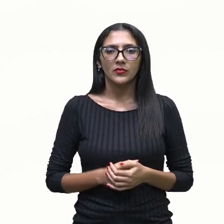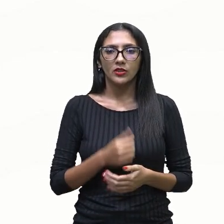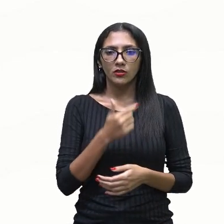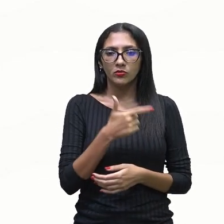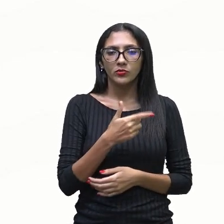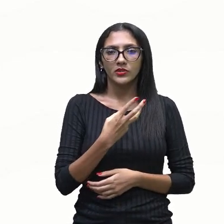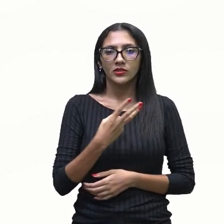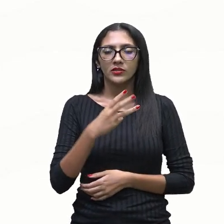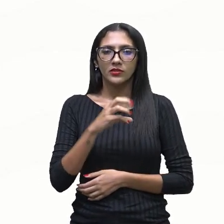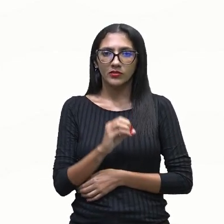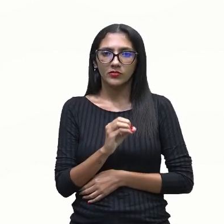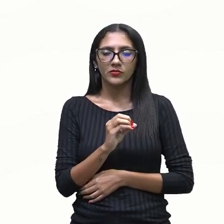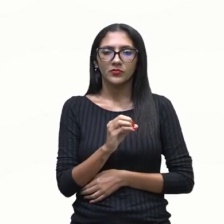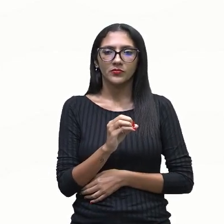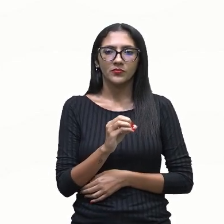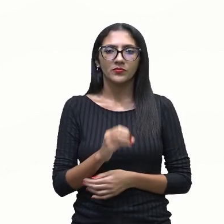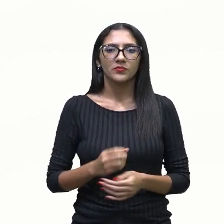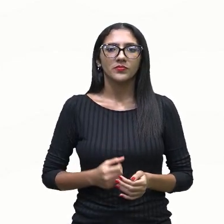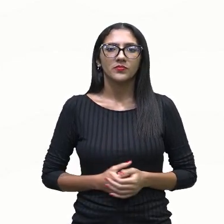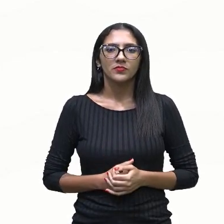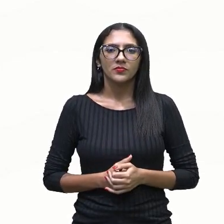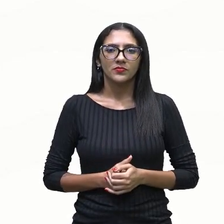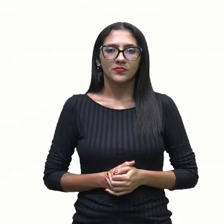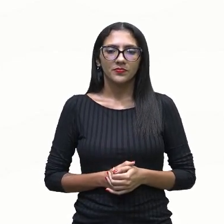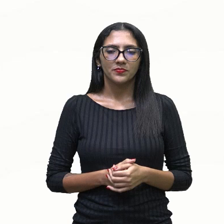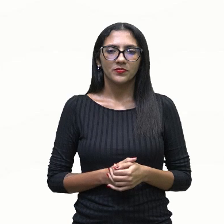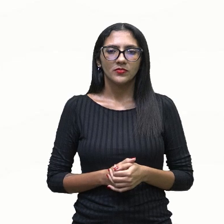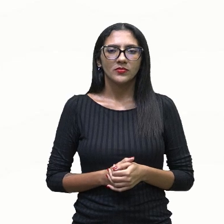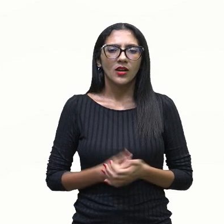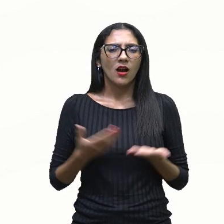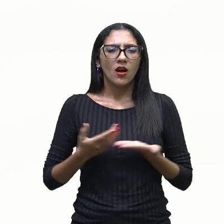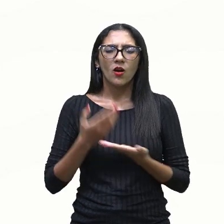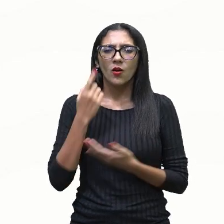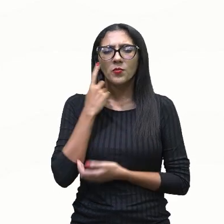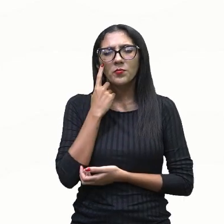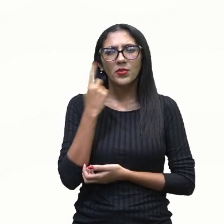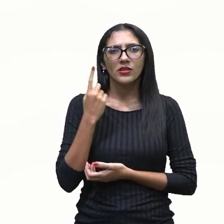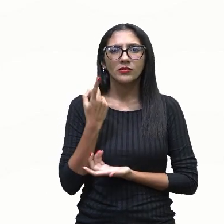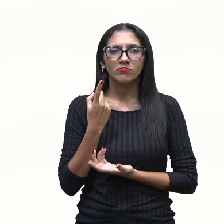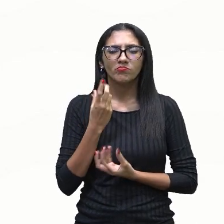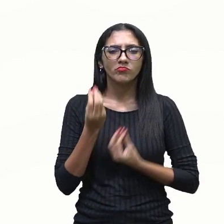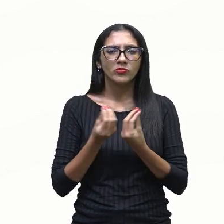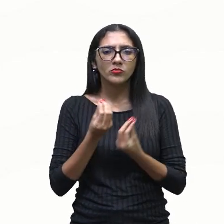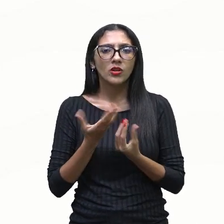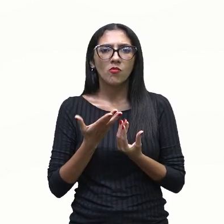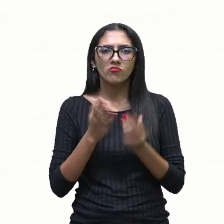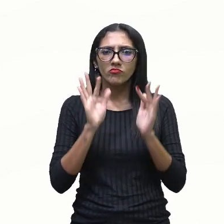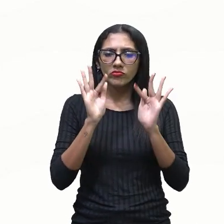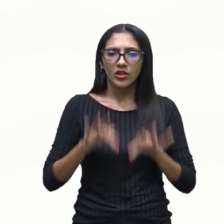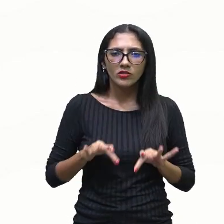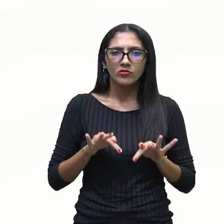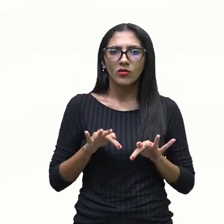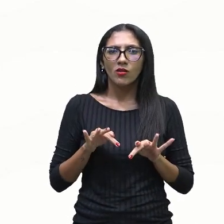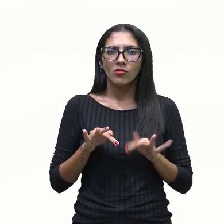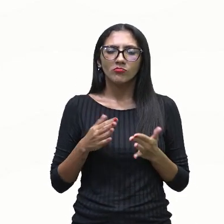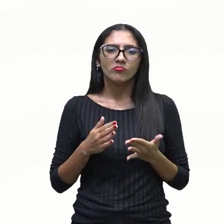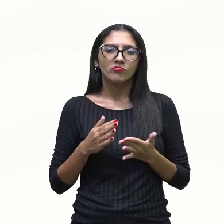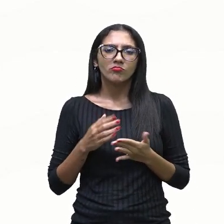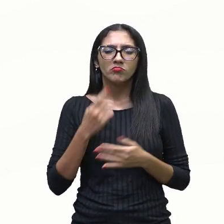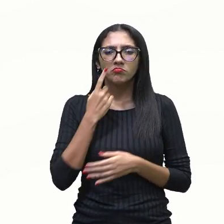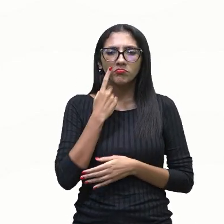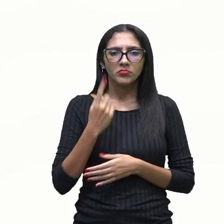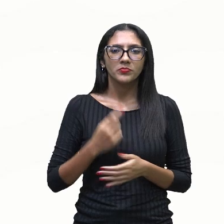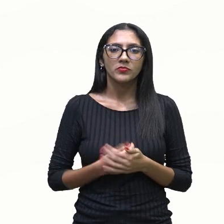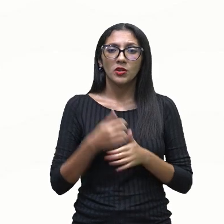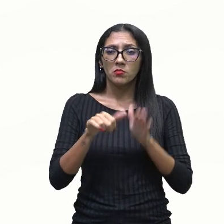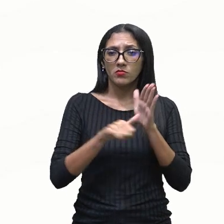230, tá bom? E aí você pensa assim, ora, professor, então acabou a questão, não é? Porque assim,